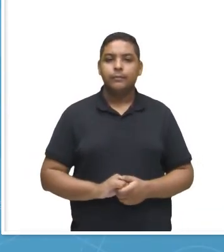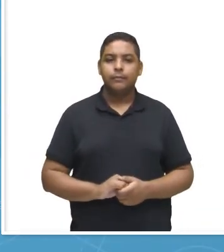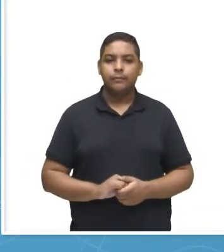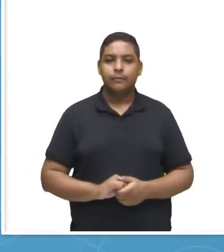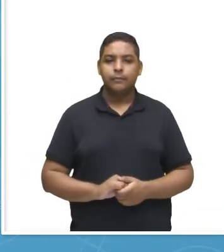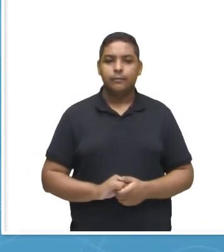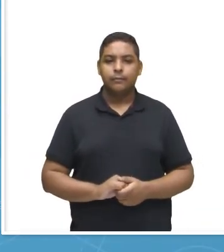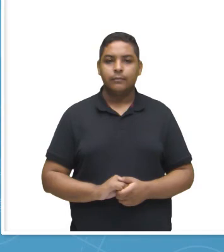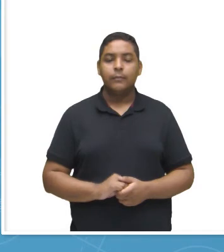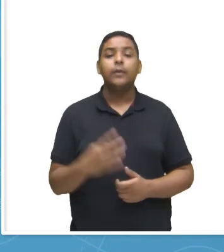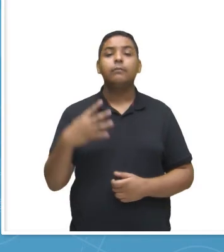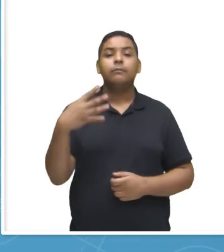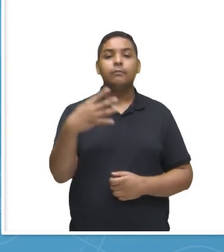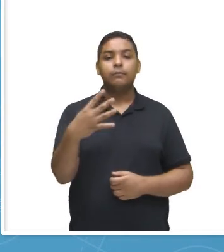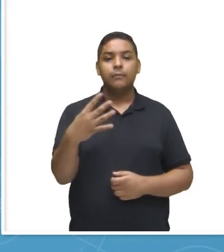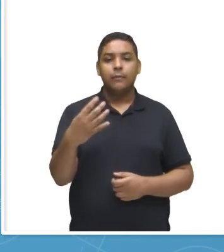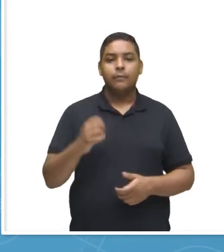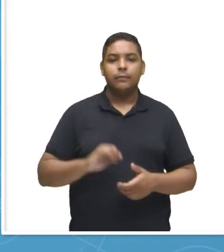Questão de número 4.